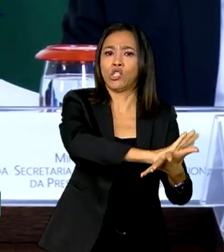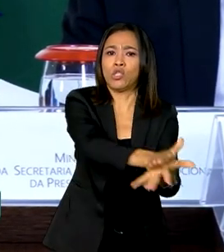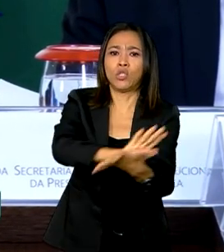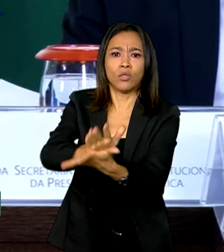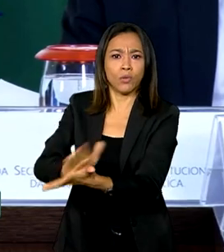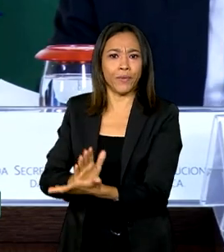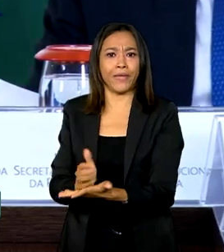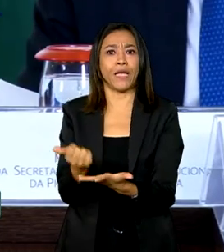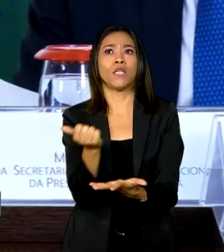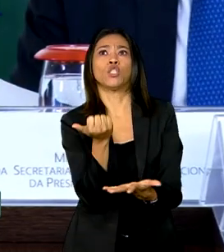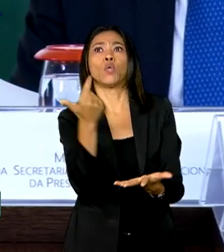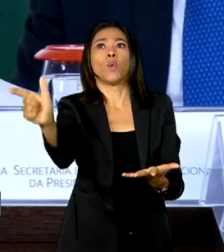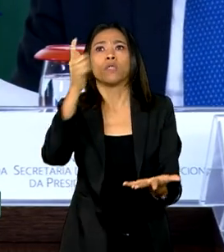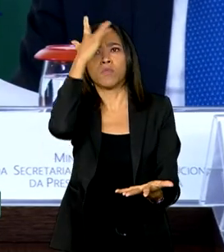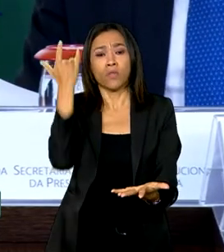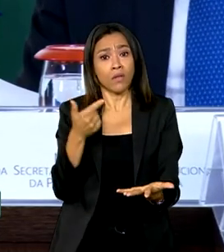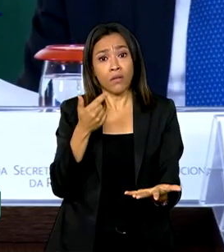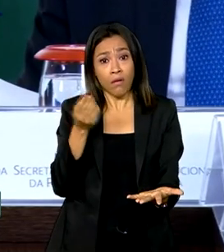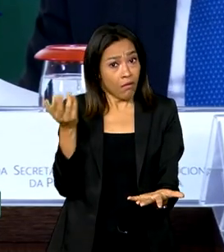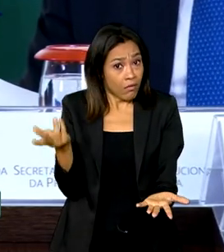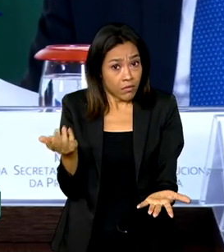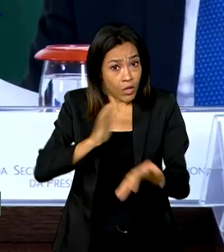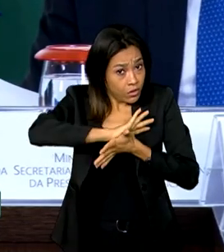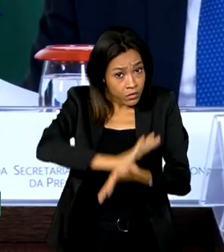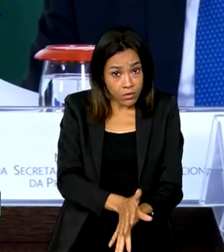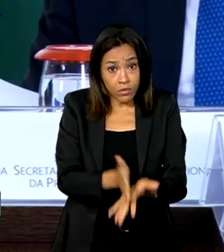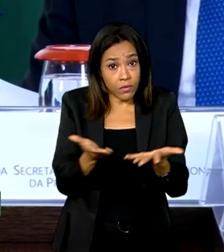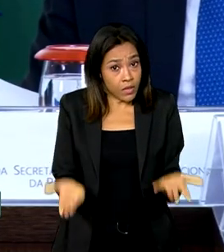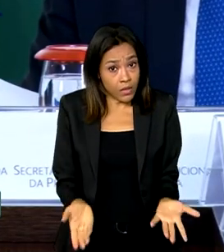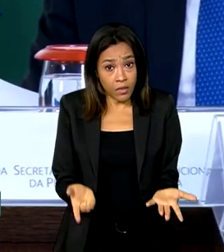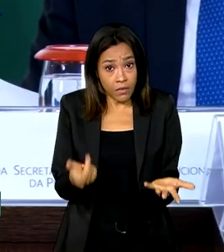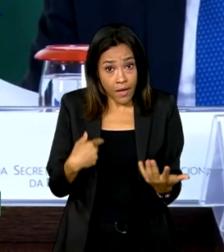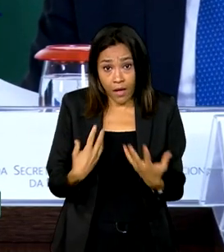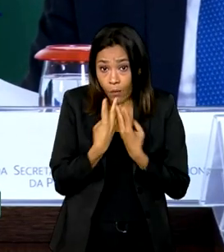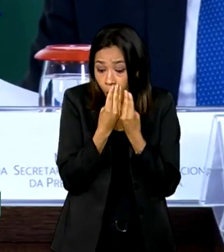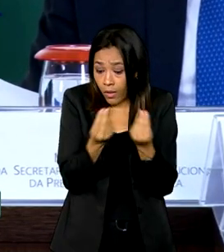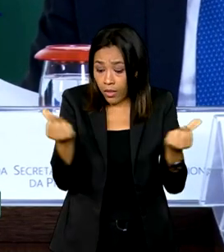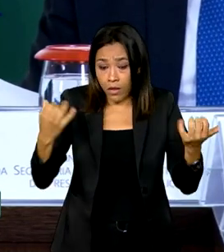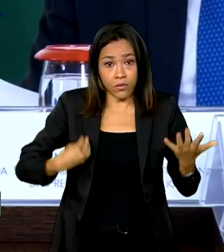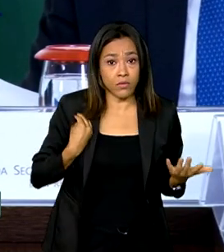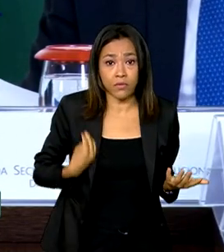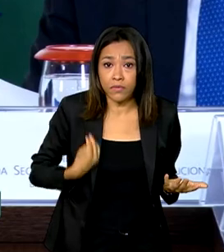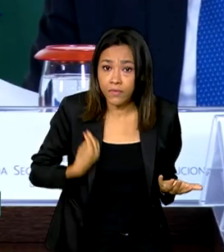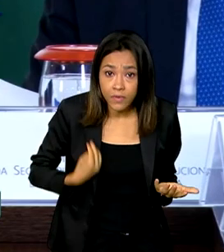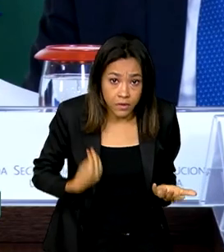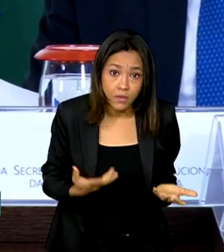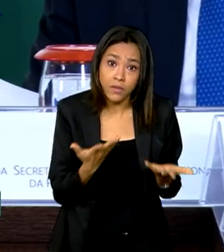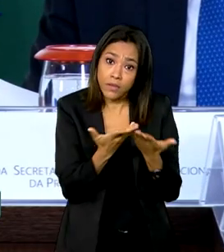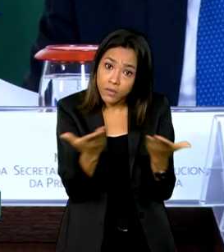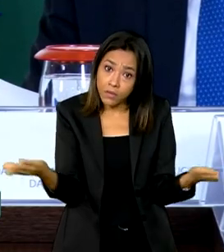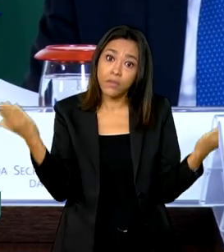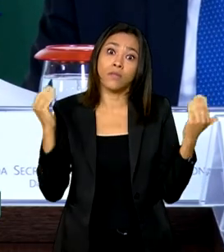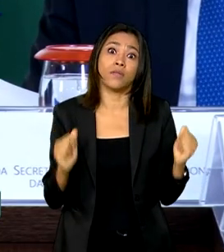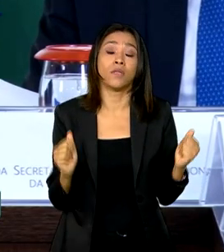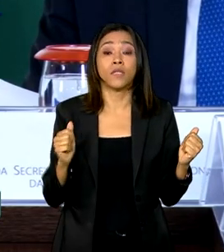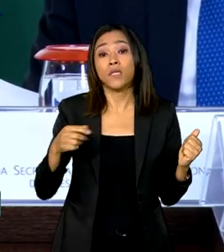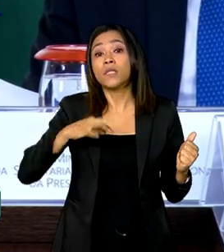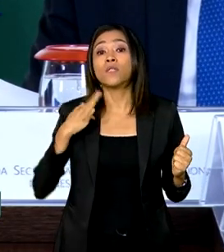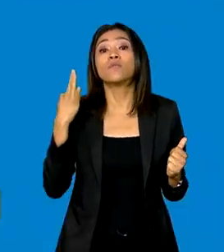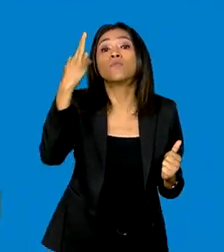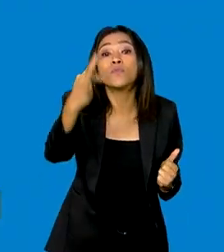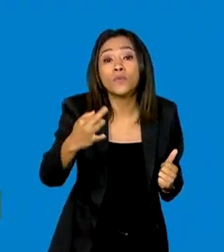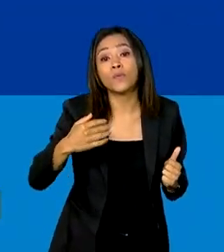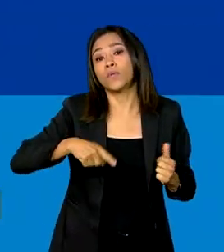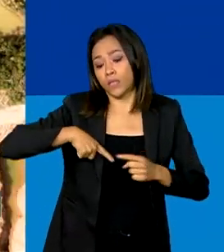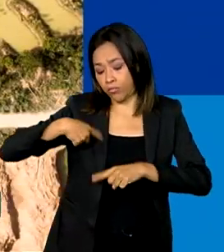coisa dos outros quando na verdade estão destruindo é a qualidade de vida do seu filho do seu neto do seu bisneto das pessoas que